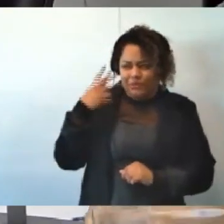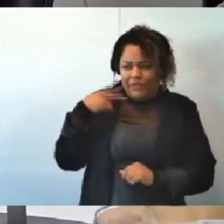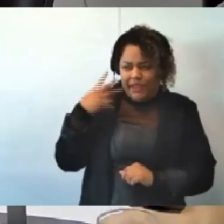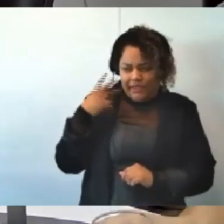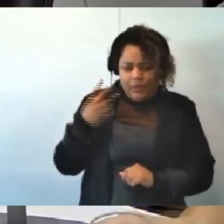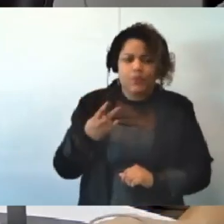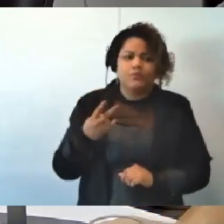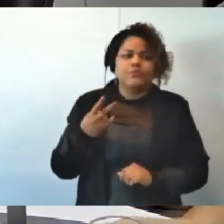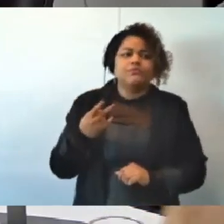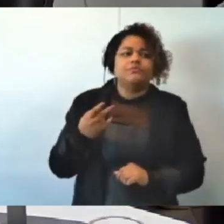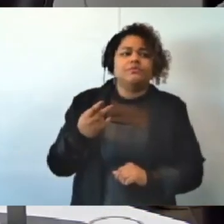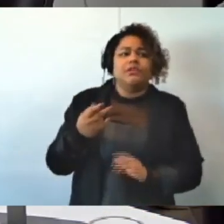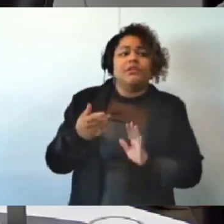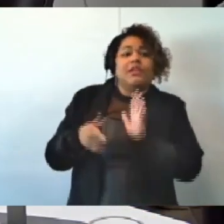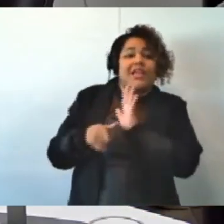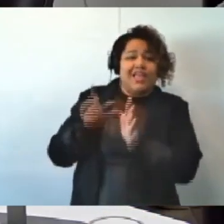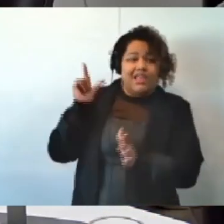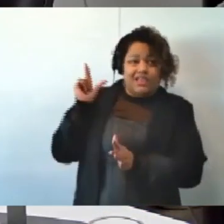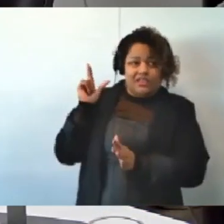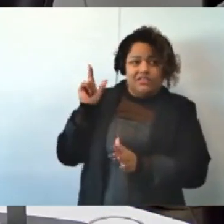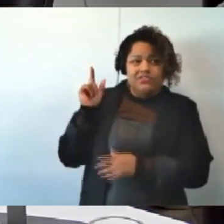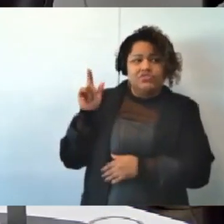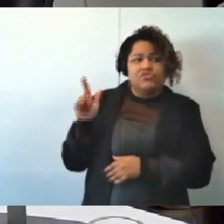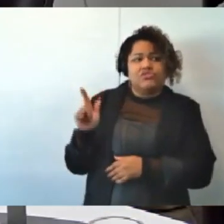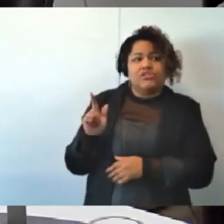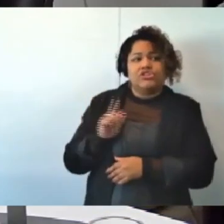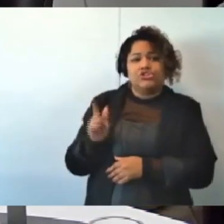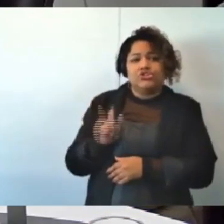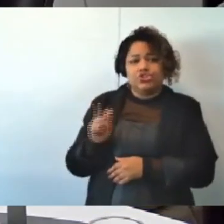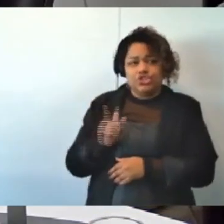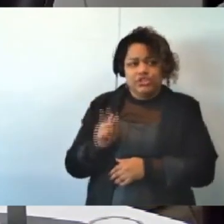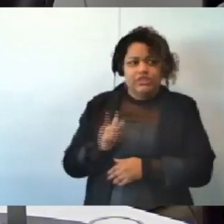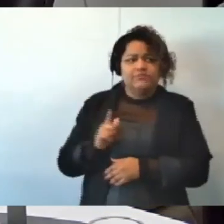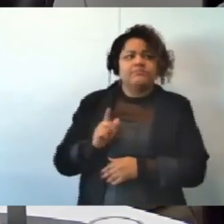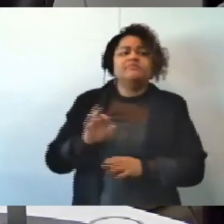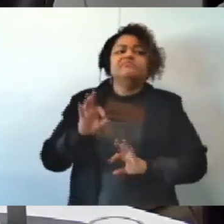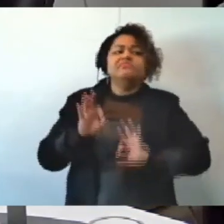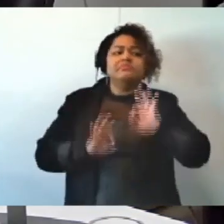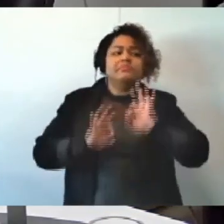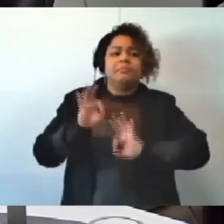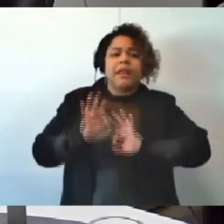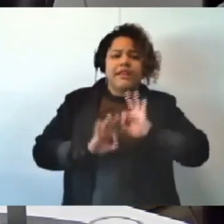pela prefeitura, só o planejamento para final de semana.